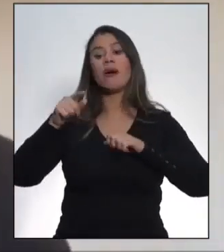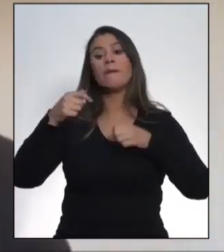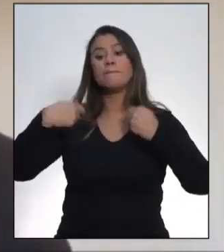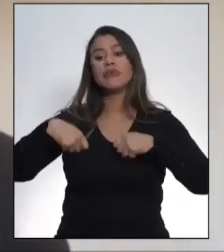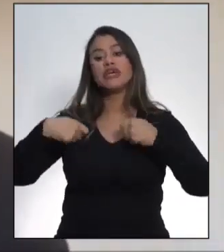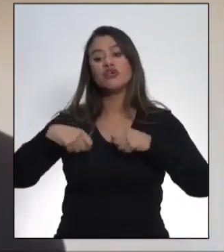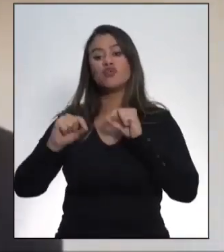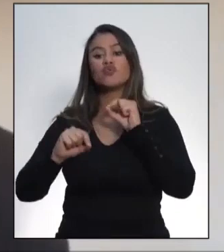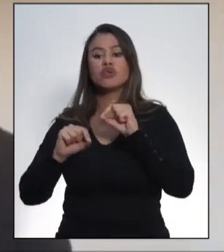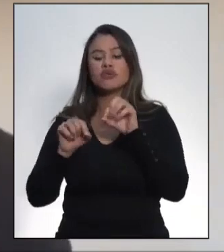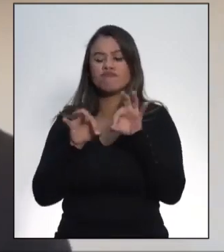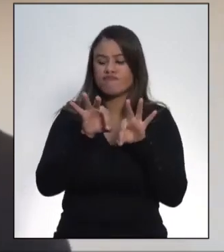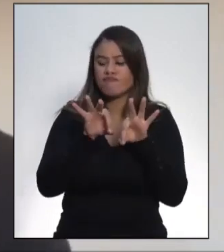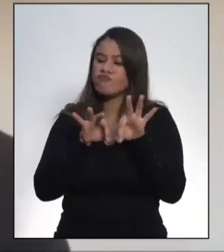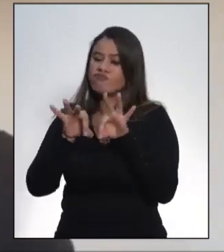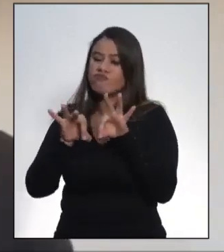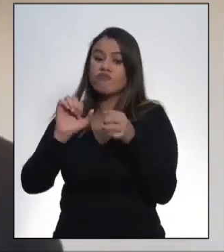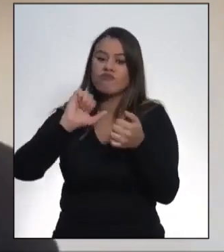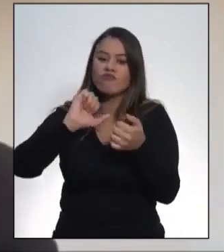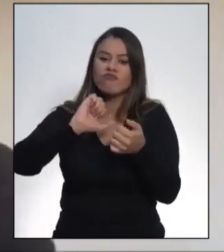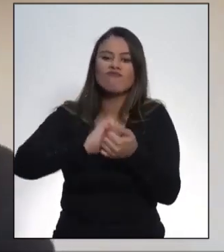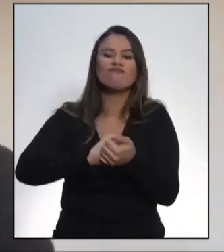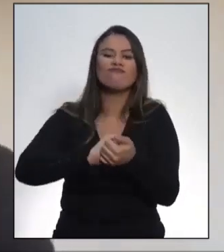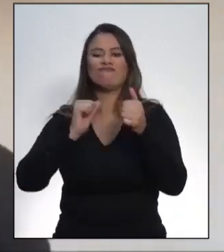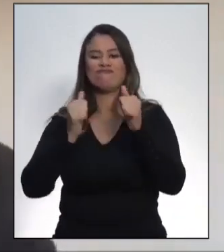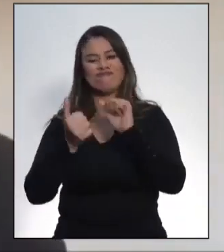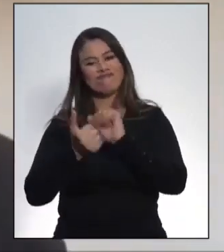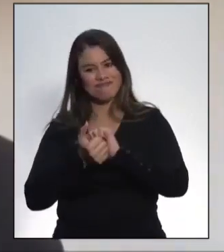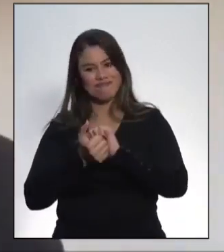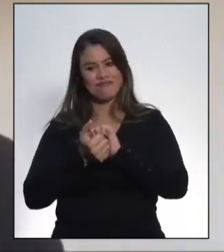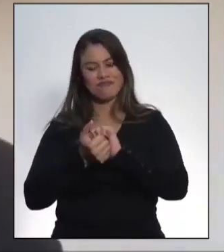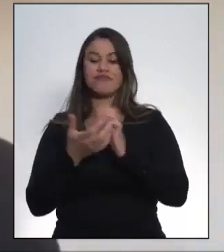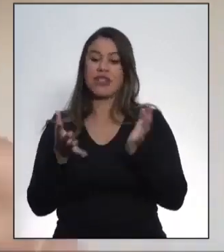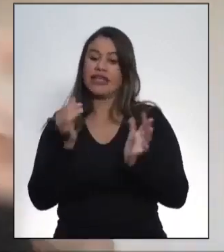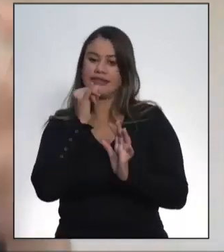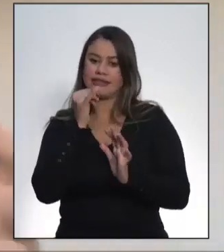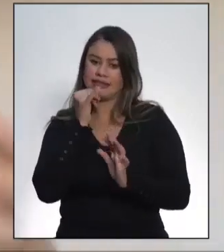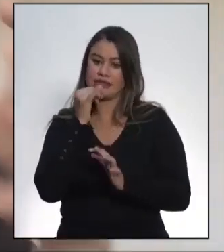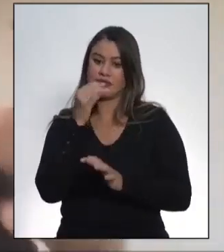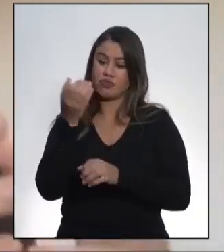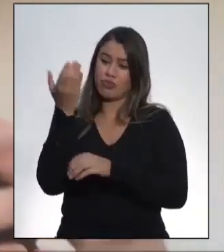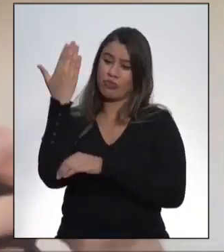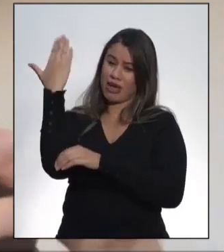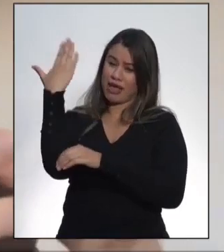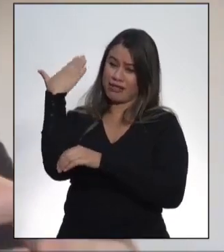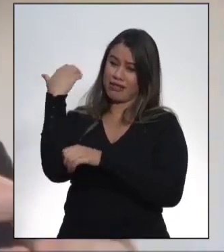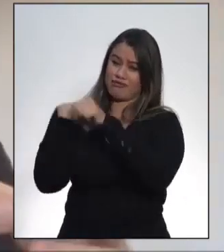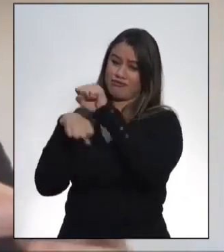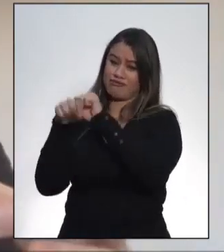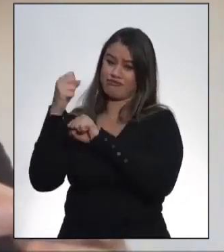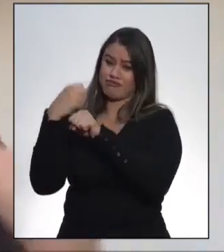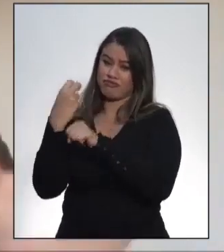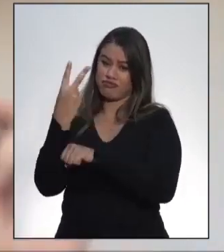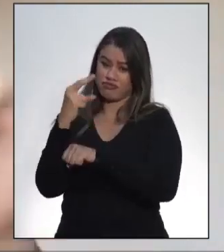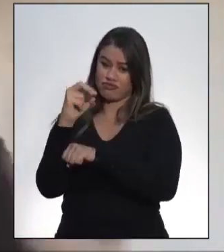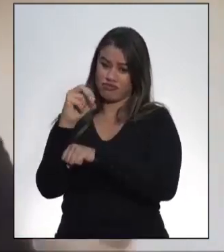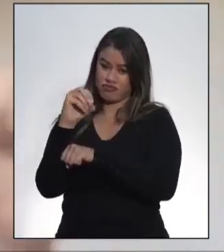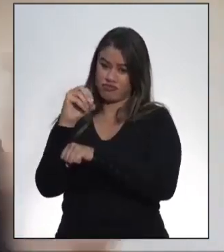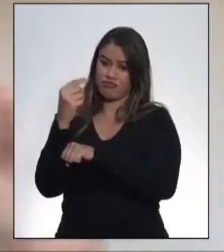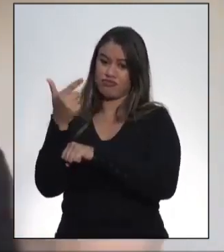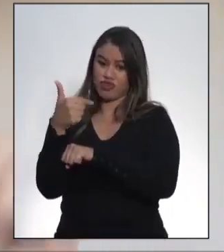ajustado. Quando a gente lançou o Descomplica lá atrás, em 2012, o produto que nós lançamos